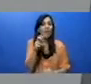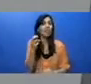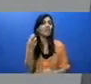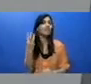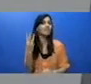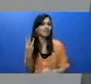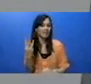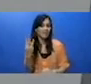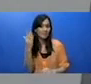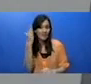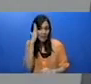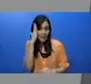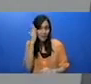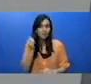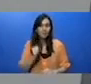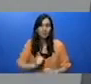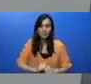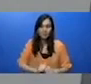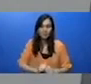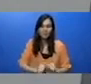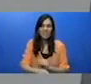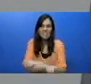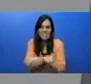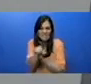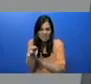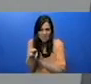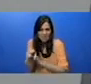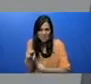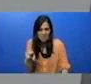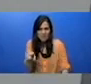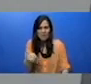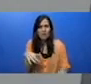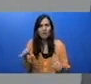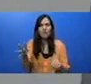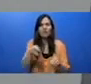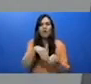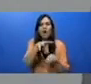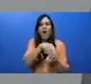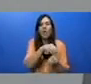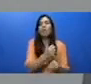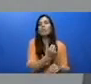653, tá? Se eu formasse assim, olha,